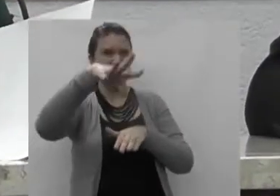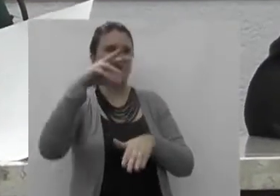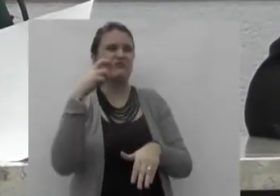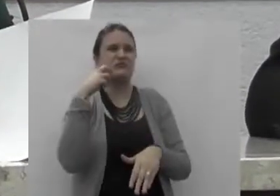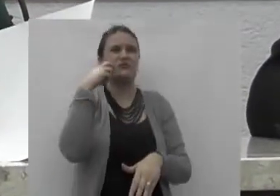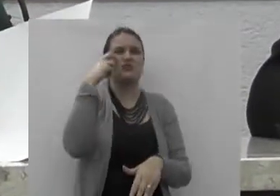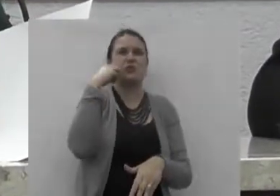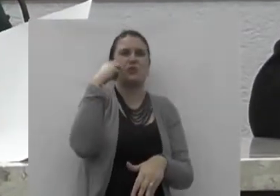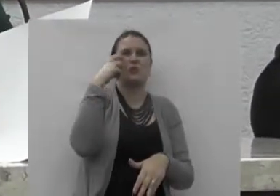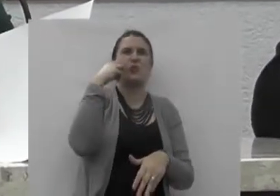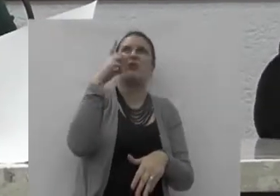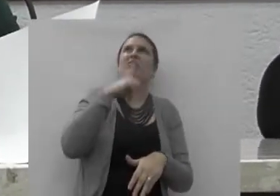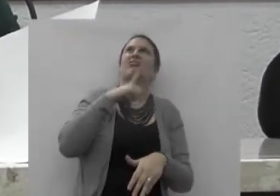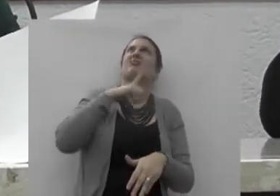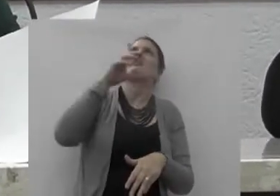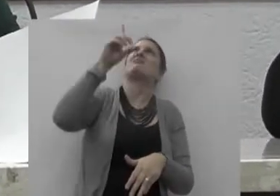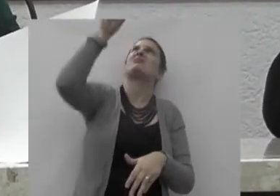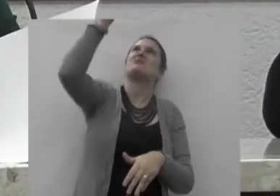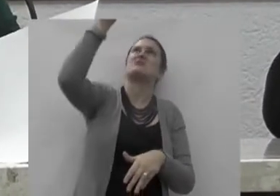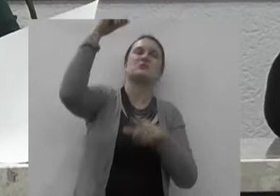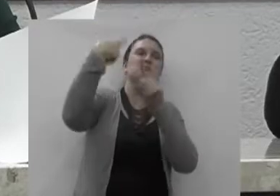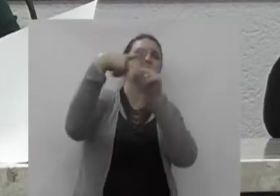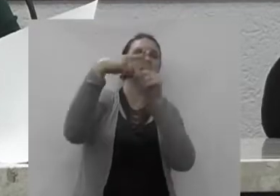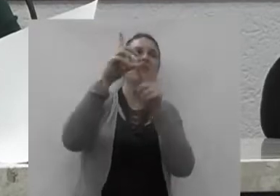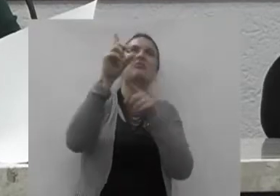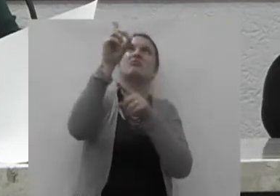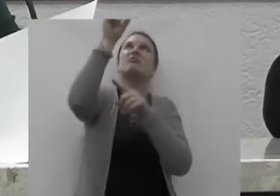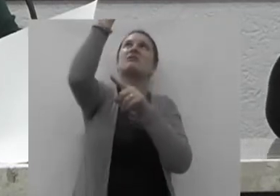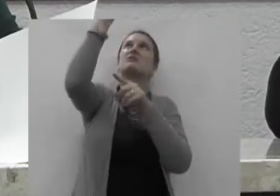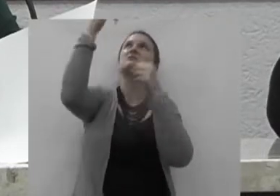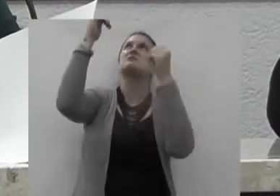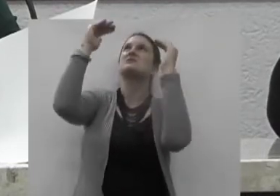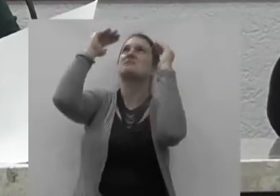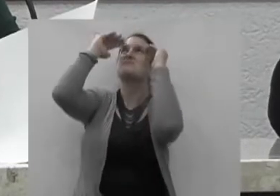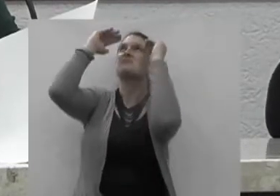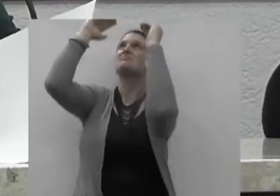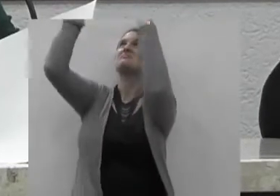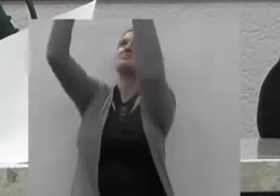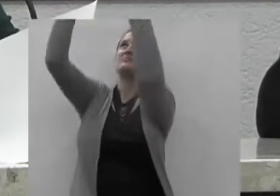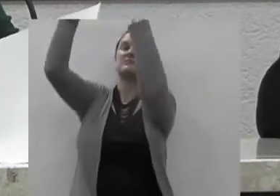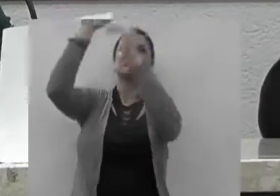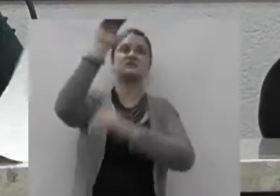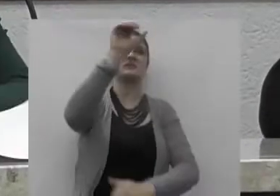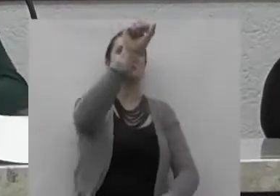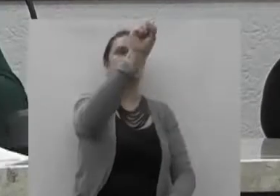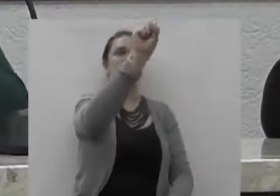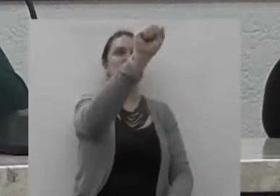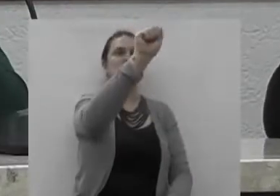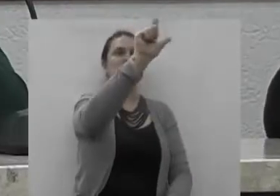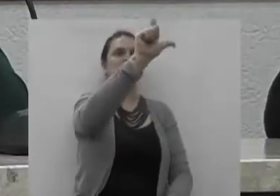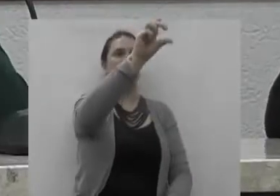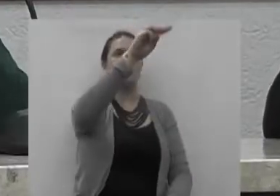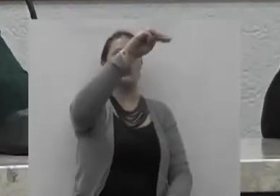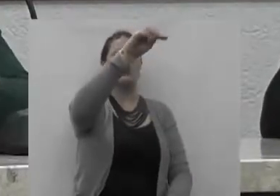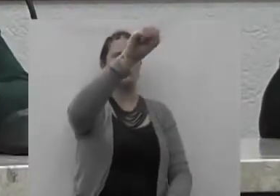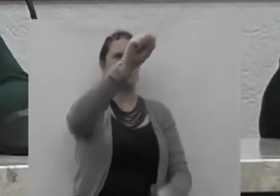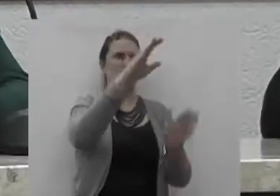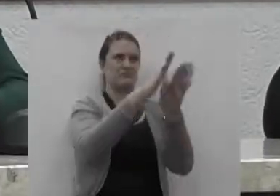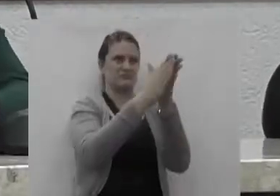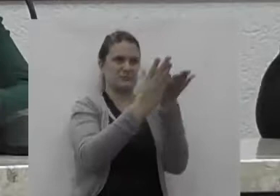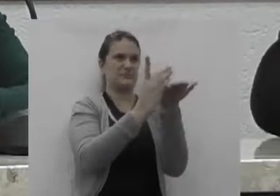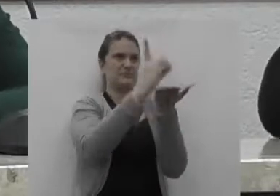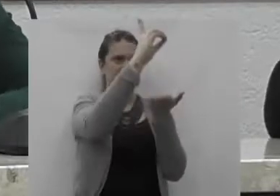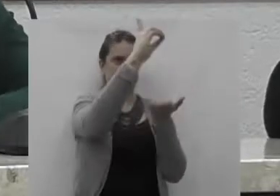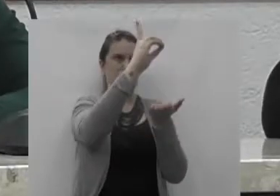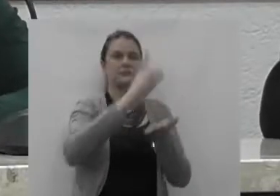pobres, porquanto o Senhor é o seu refúgio. Salmos capítulo 14, versículos 2 e